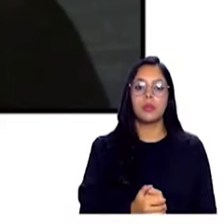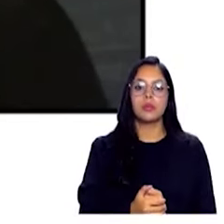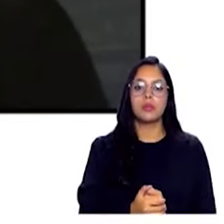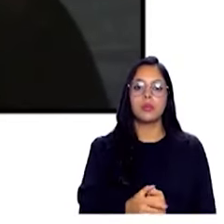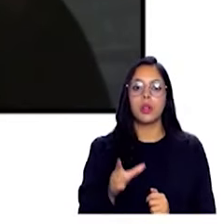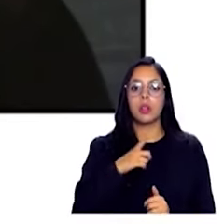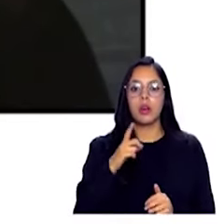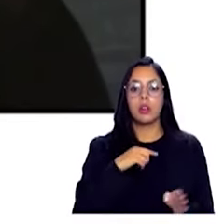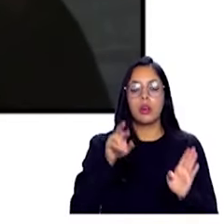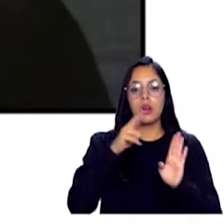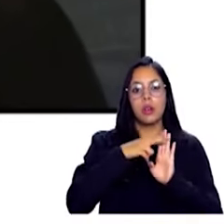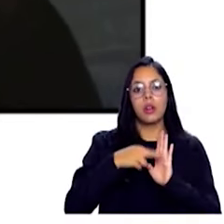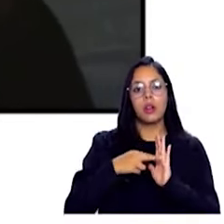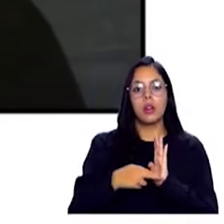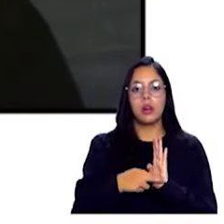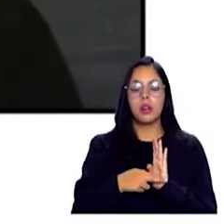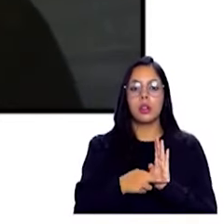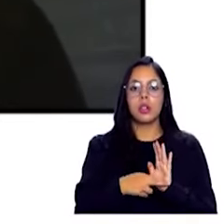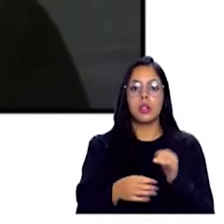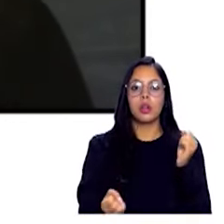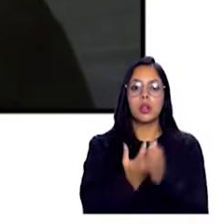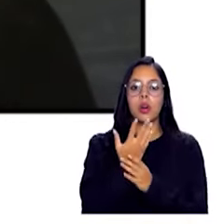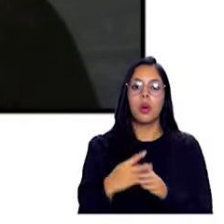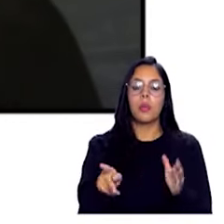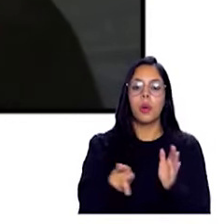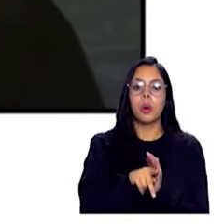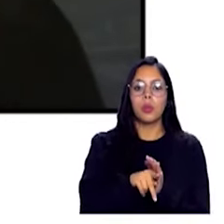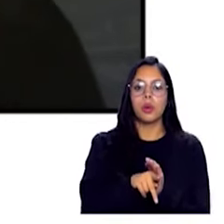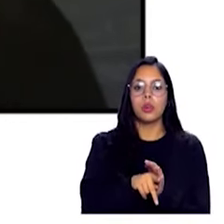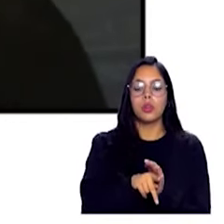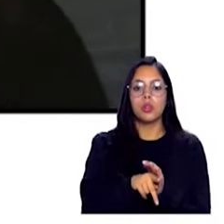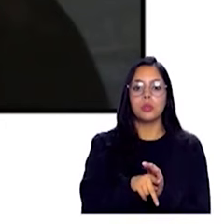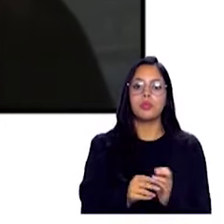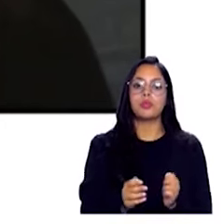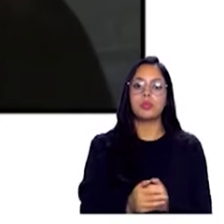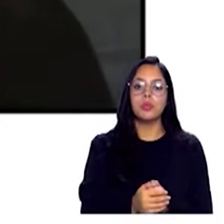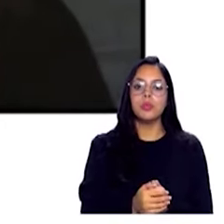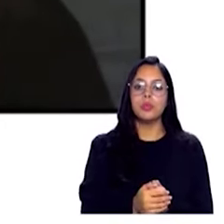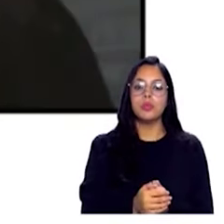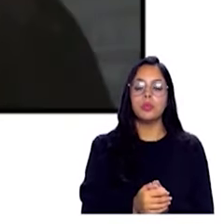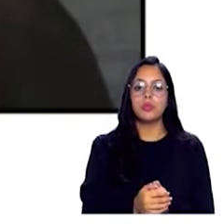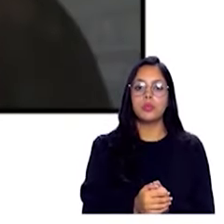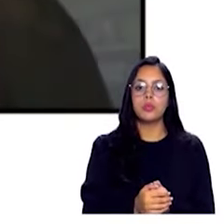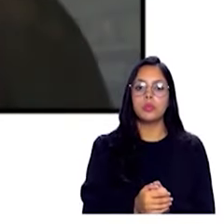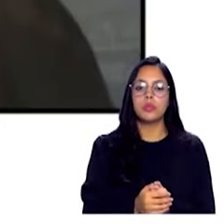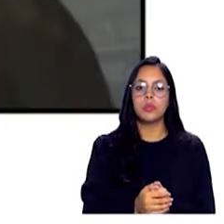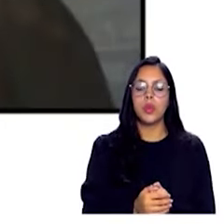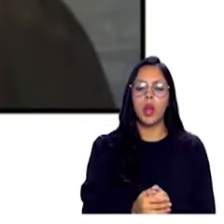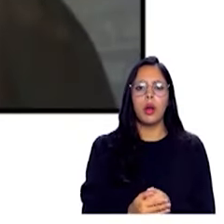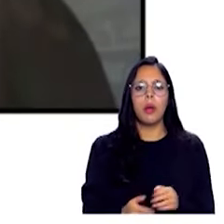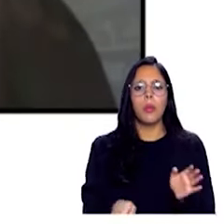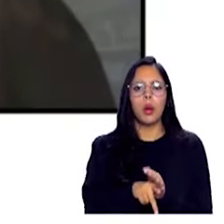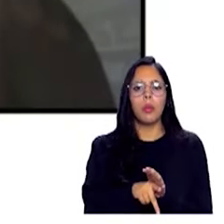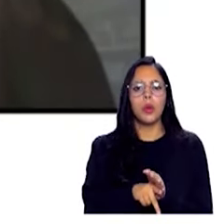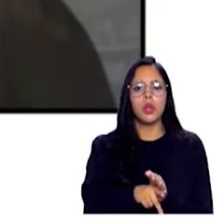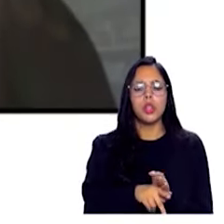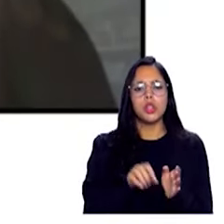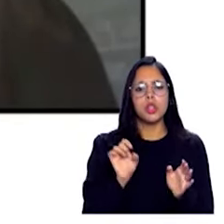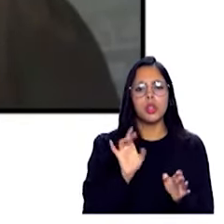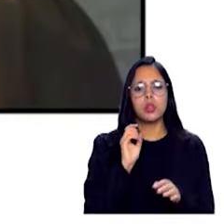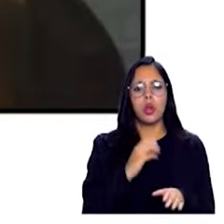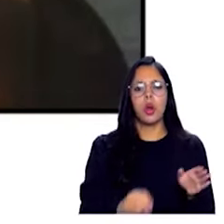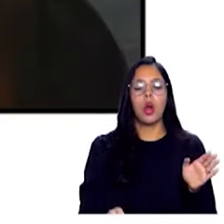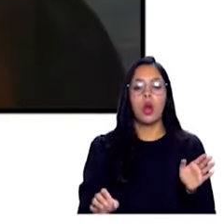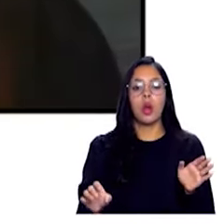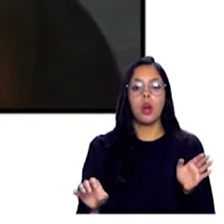regra que que criou a concessão de pensão de viuvez para a viúva só seria constitucional se se entendesse que ela